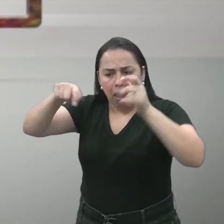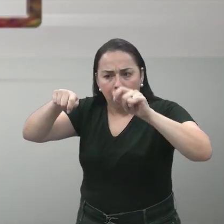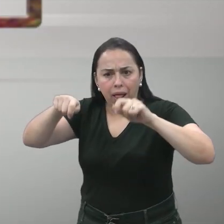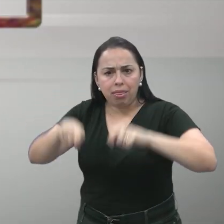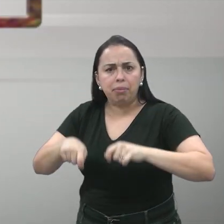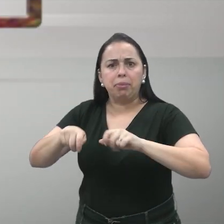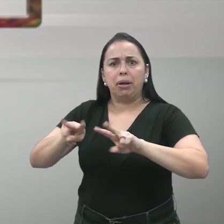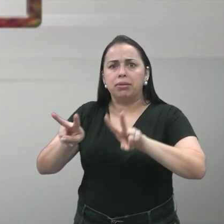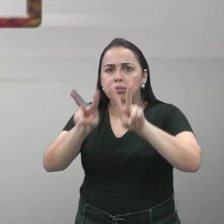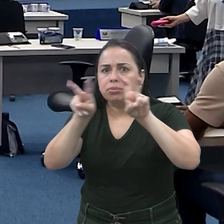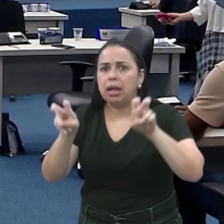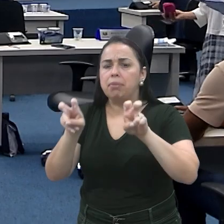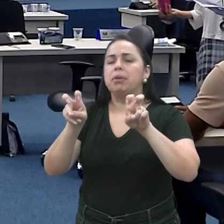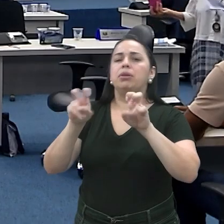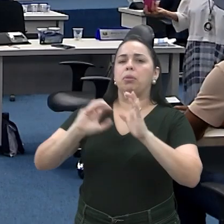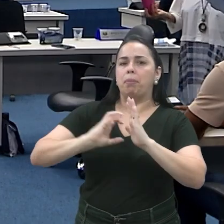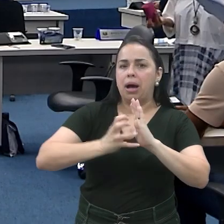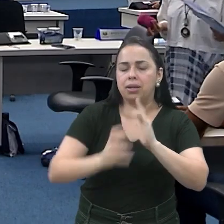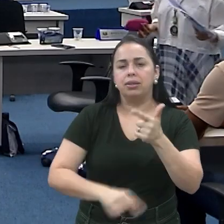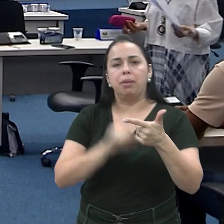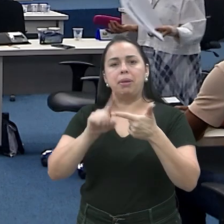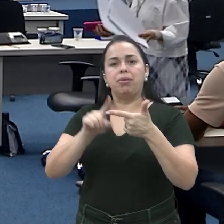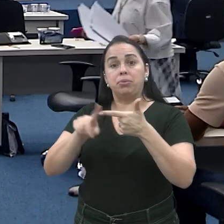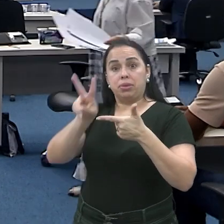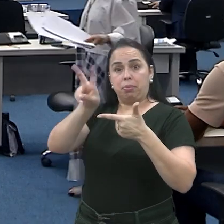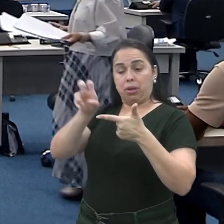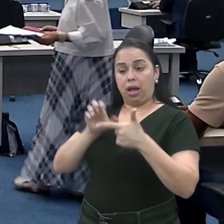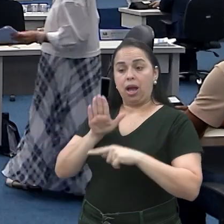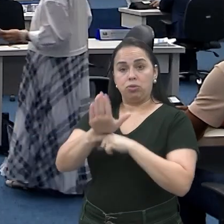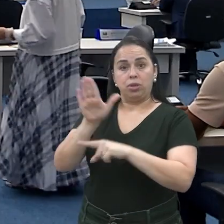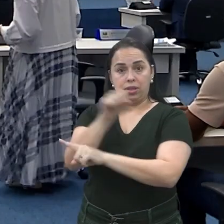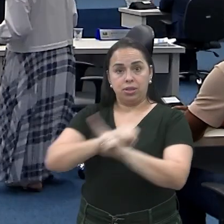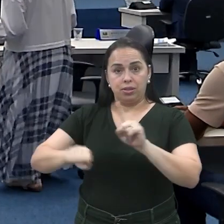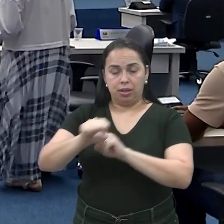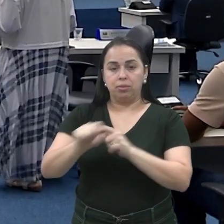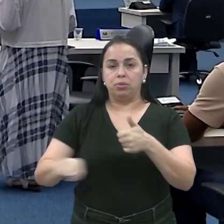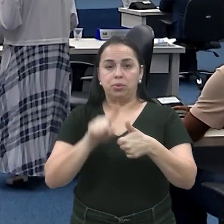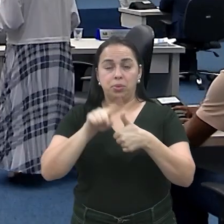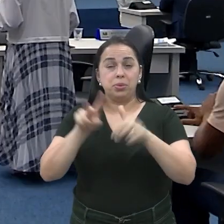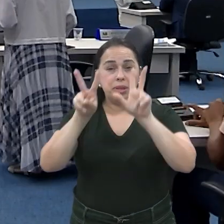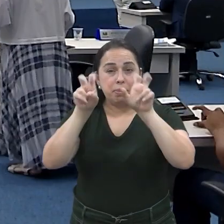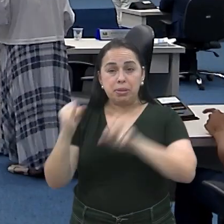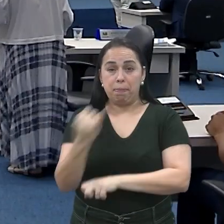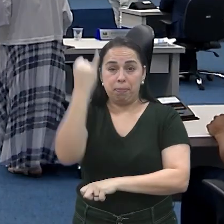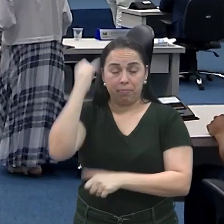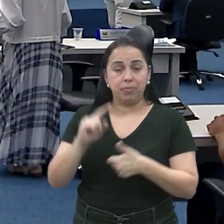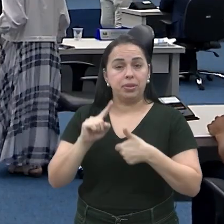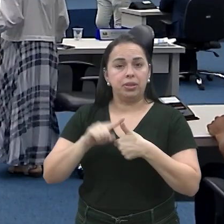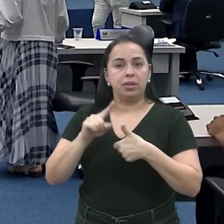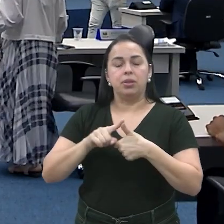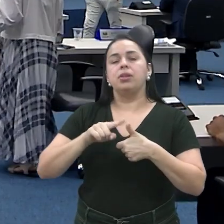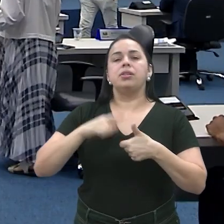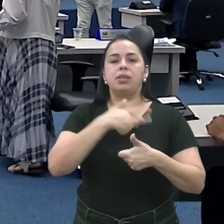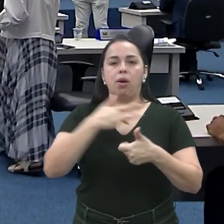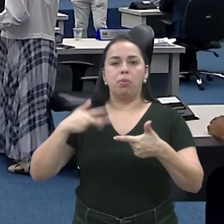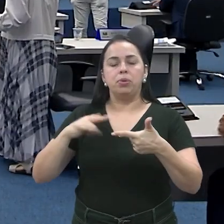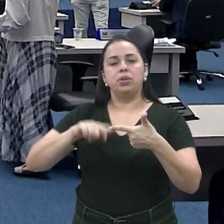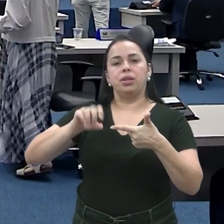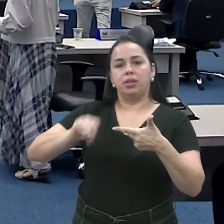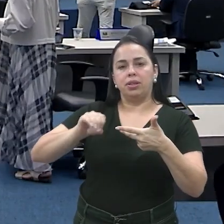vão à tribuna para abordar assuntos partidários e de interesse público, os principais temas abordados foram saúde,